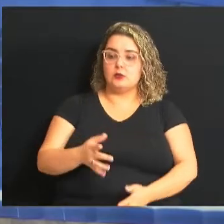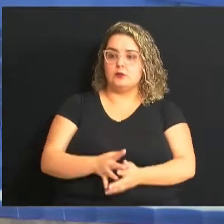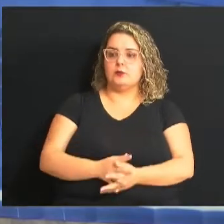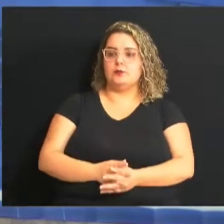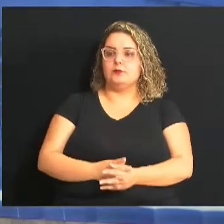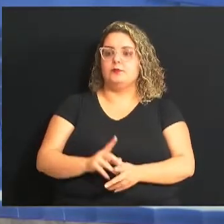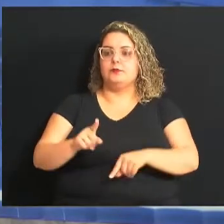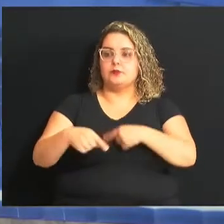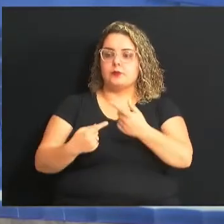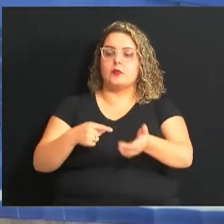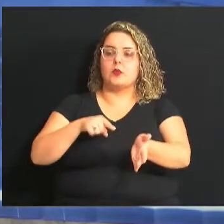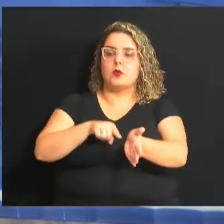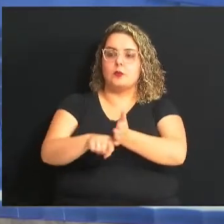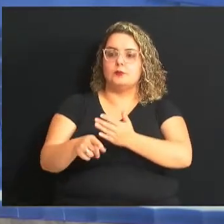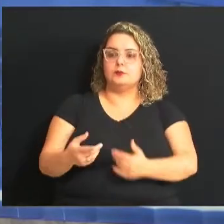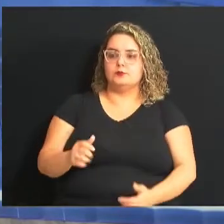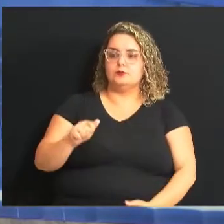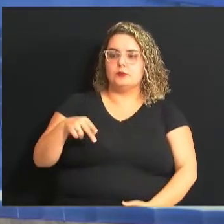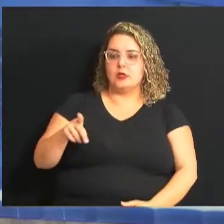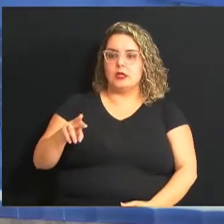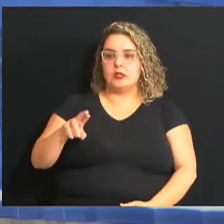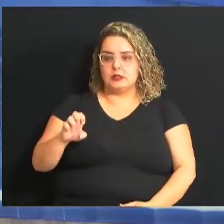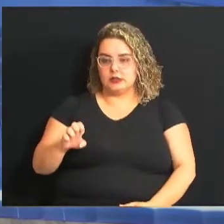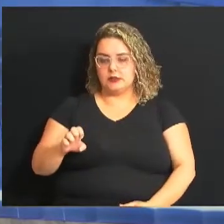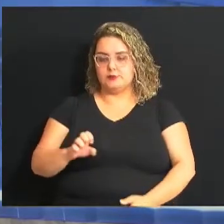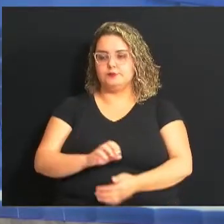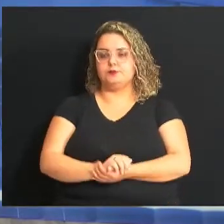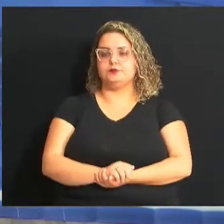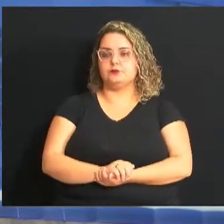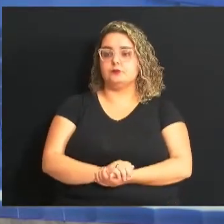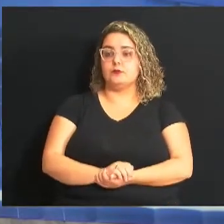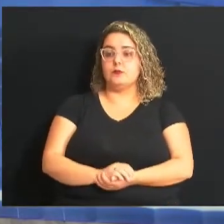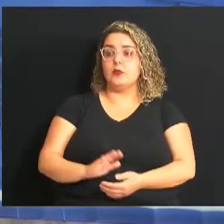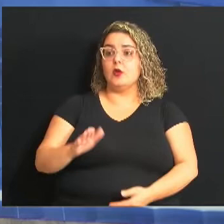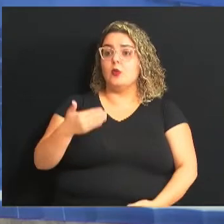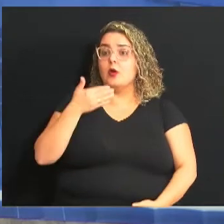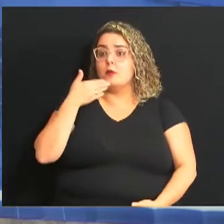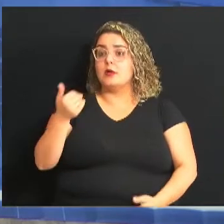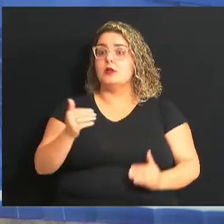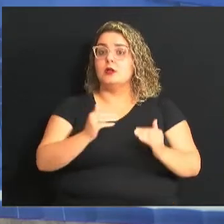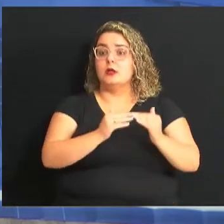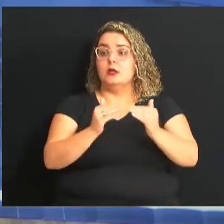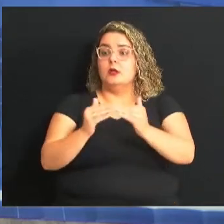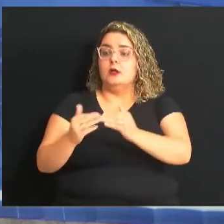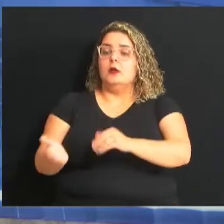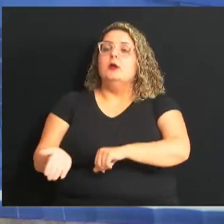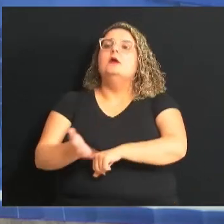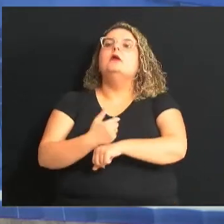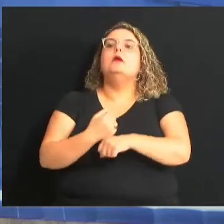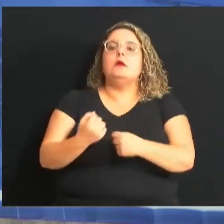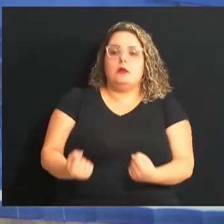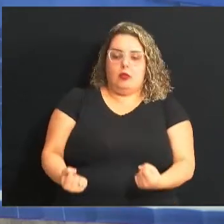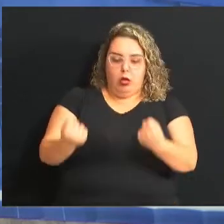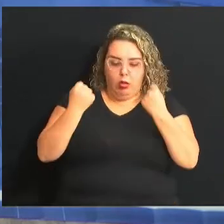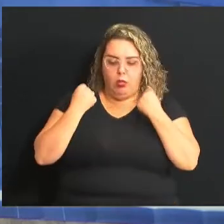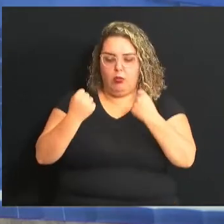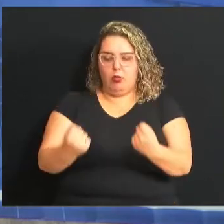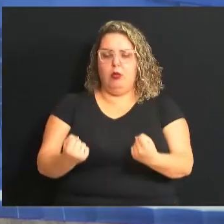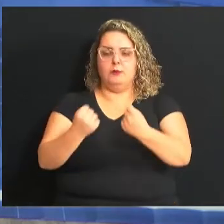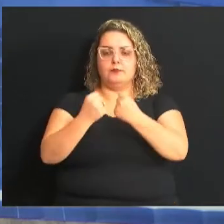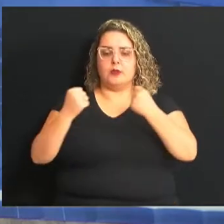do André da bairro Georgina. Qual a melhor combinação de alimento antes de fazer musculação?